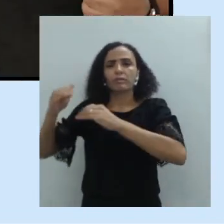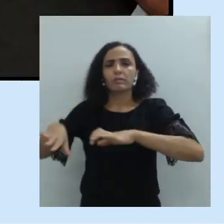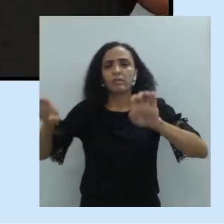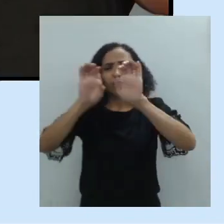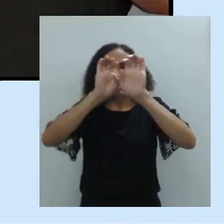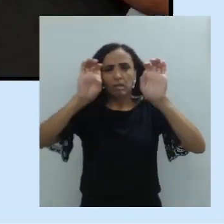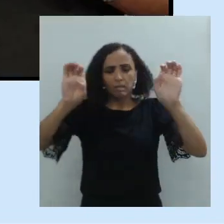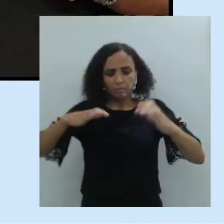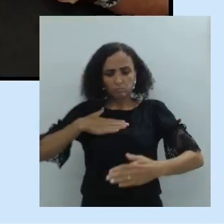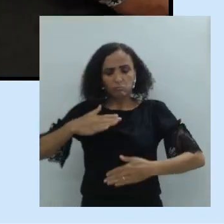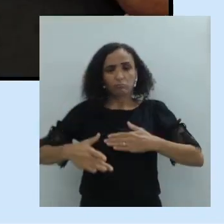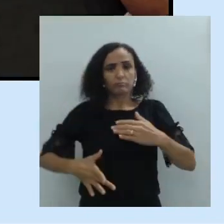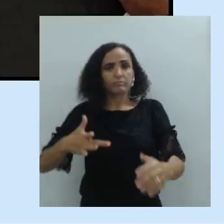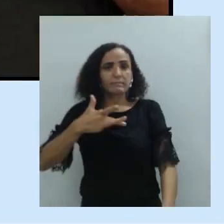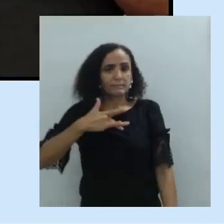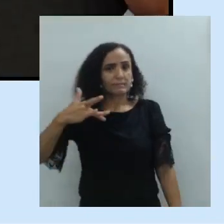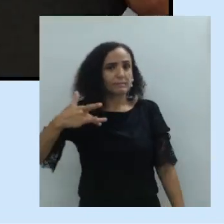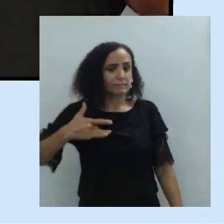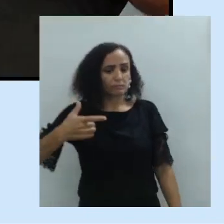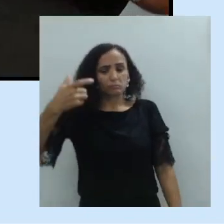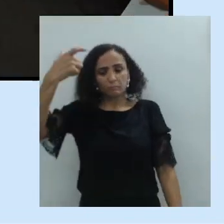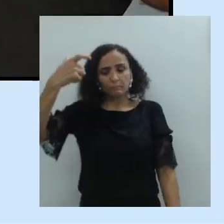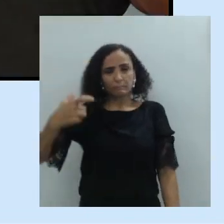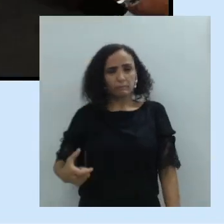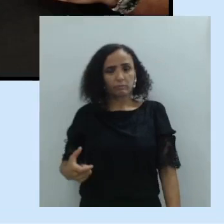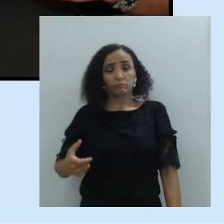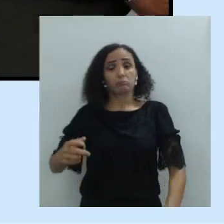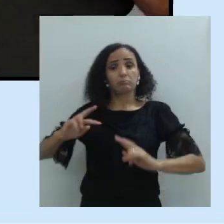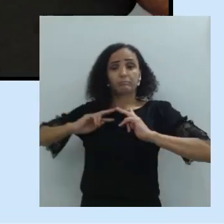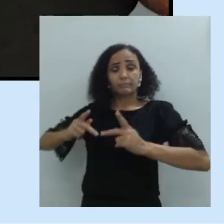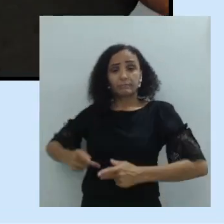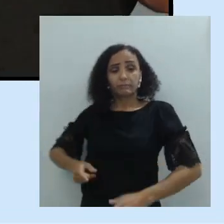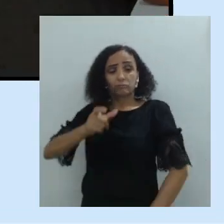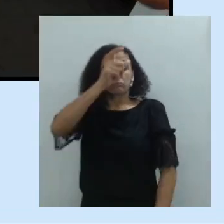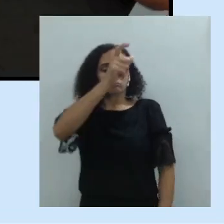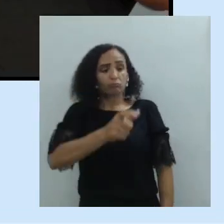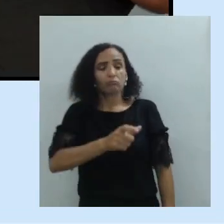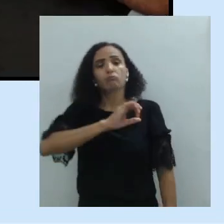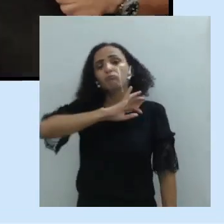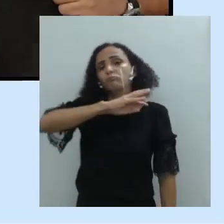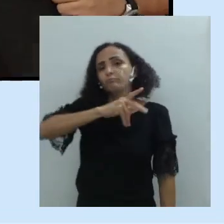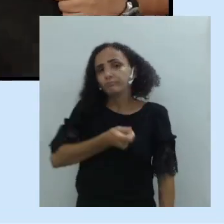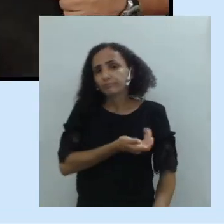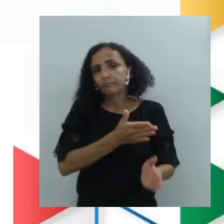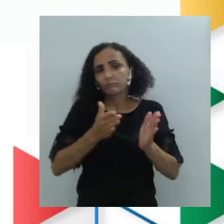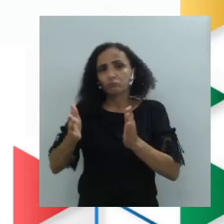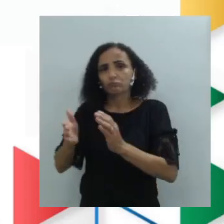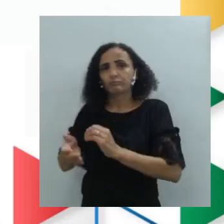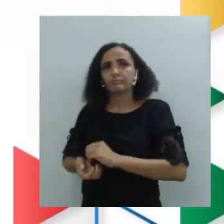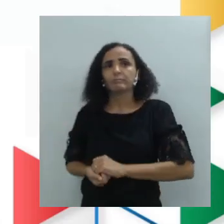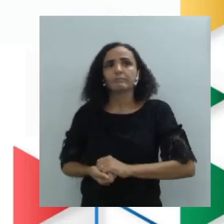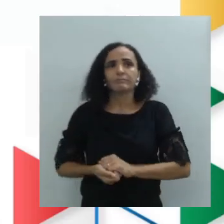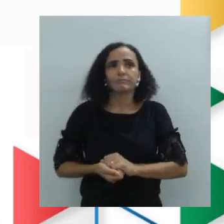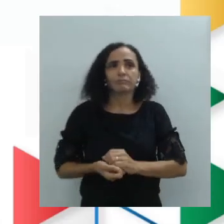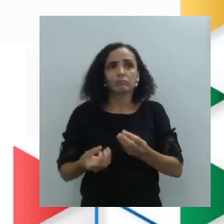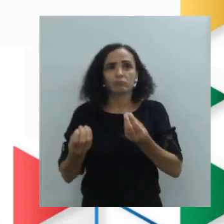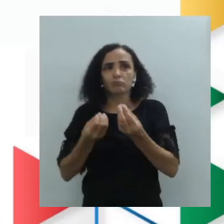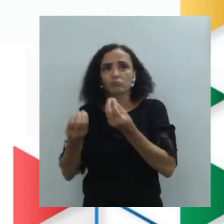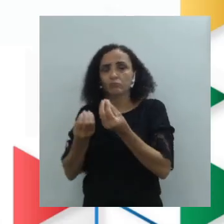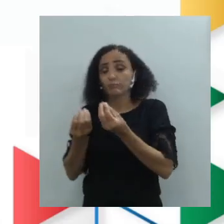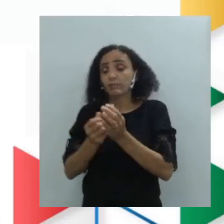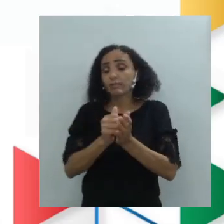física e saúde para física, os animais, as pessoas, tá certo? Vamos lá, na tela,